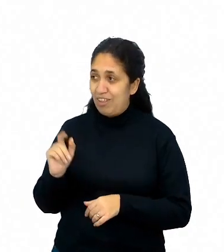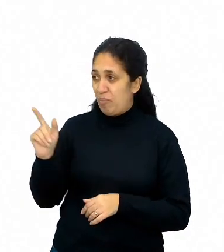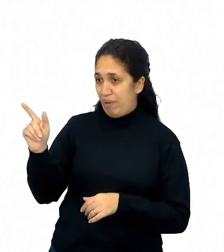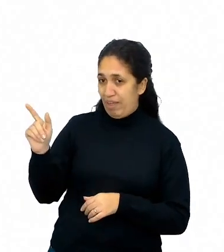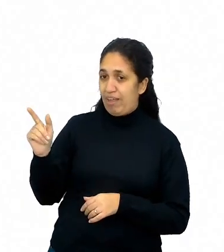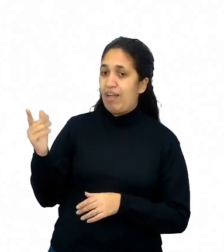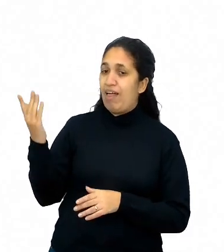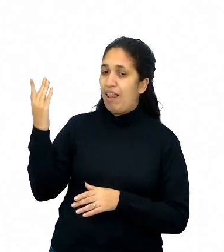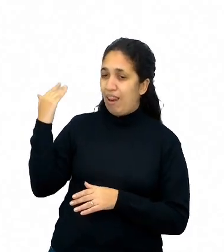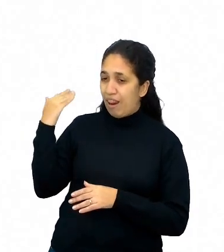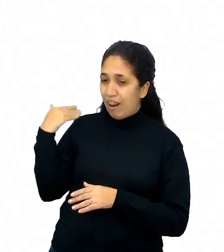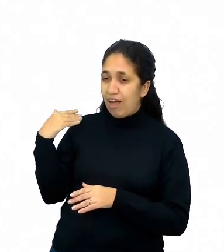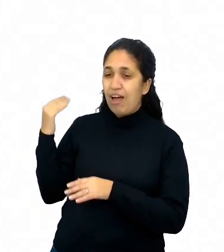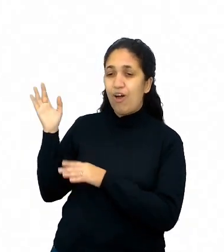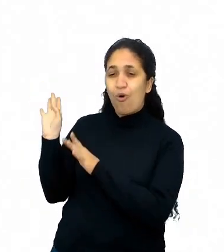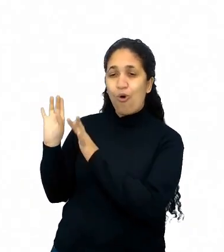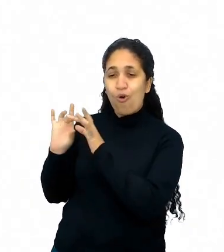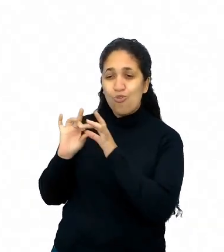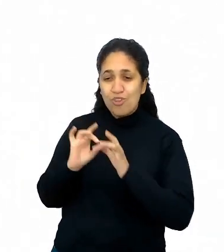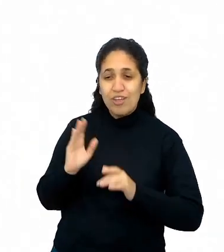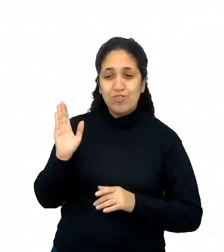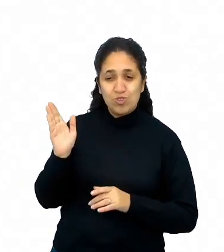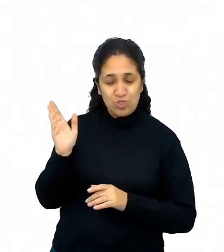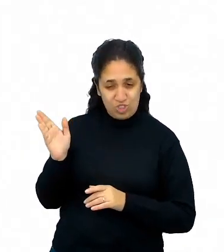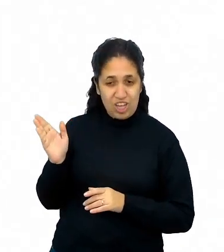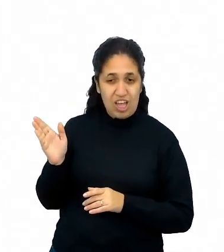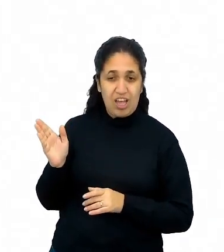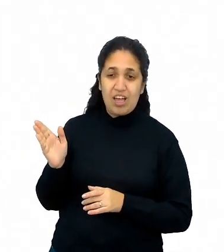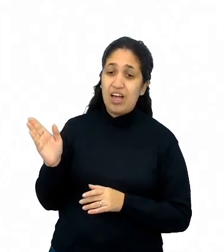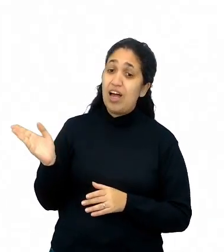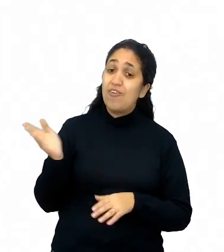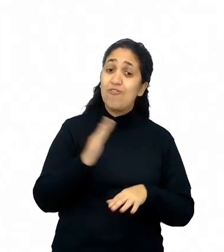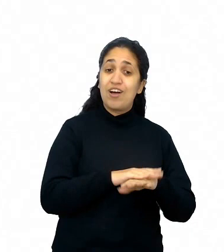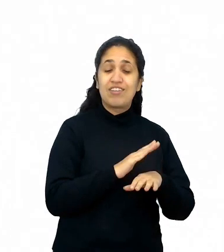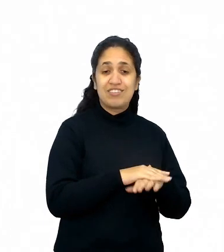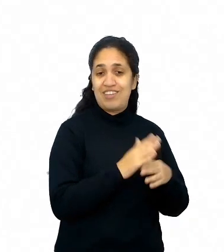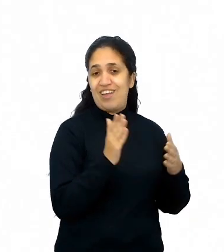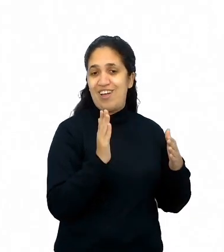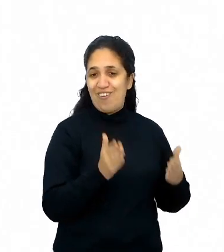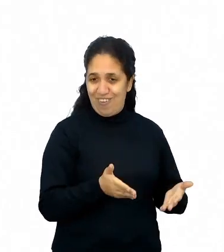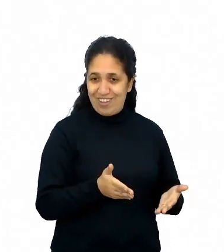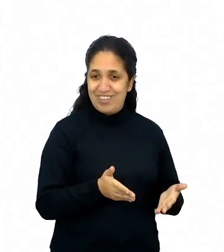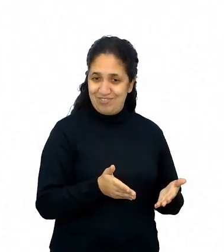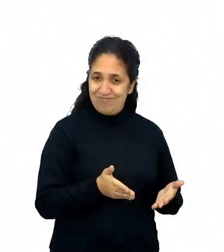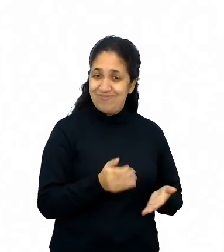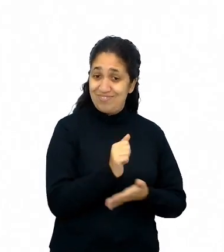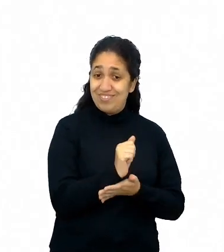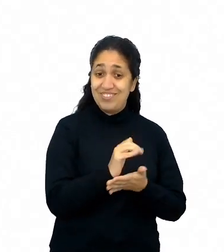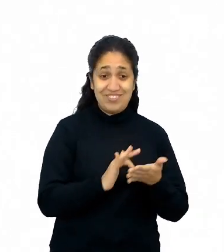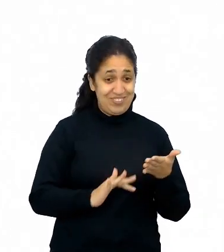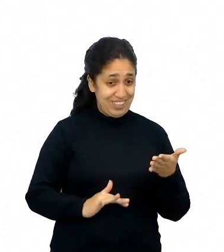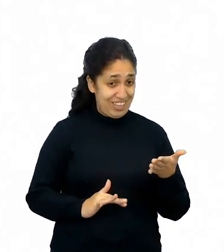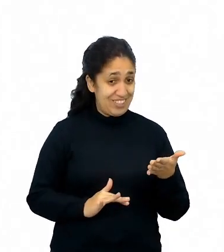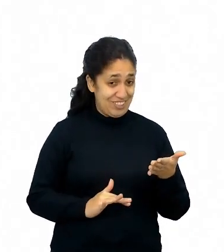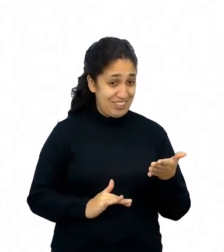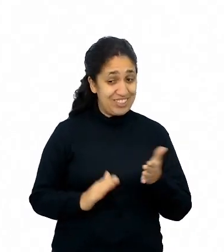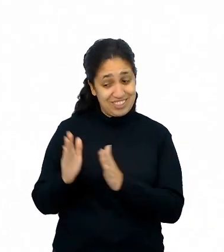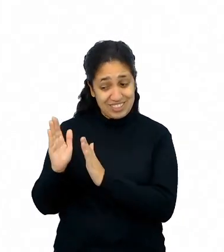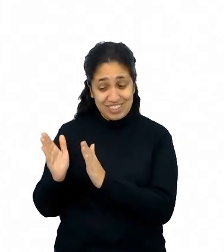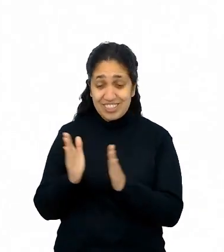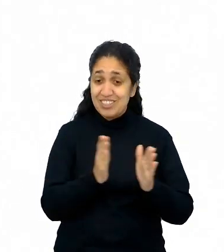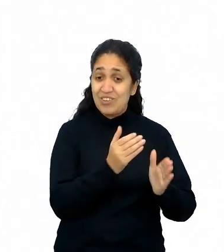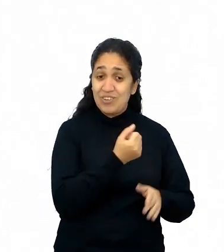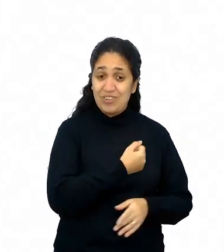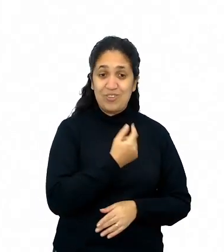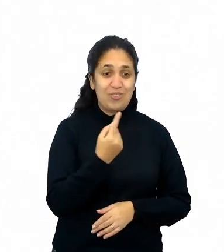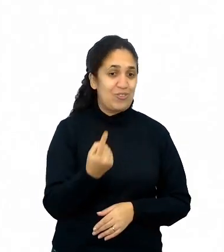aquele contexto que o professor Marco nos passou e vamos aplicar nas atividades da sequência de